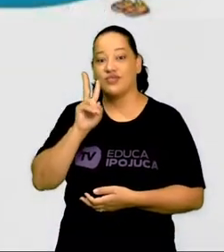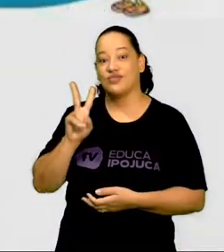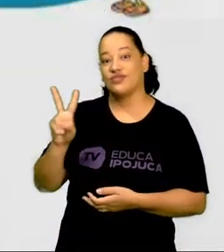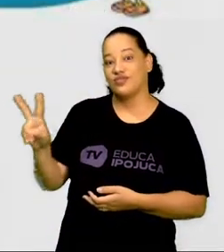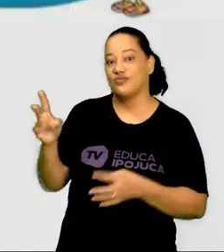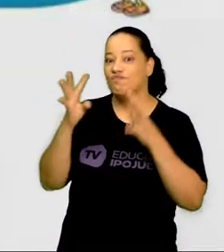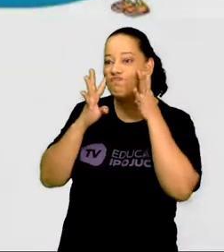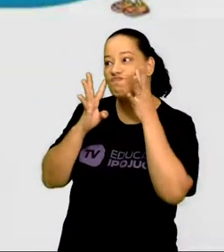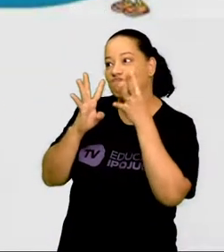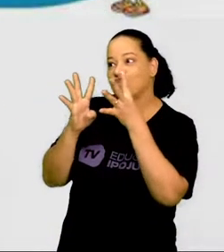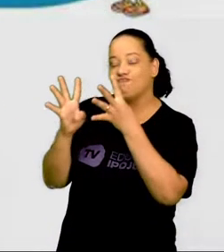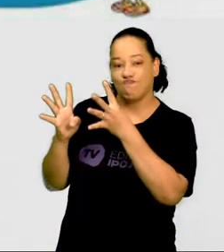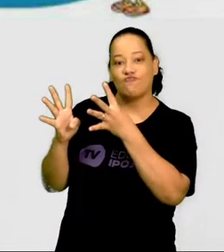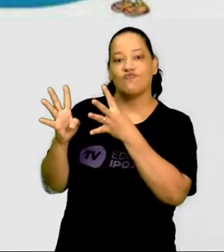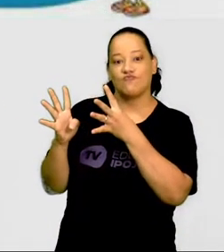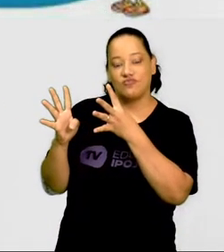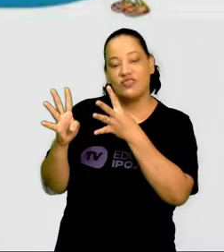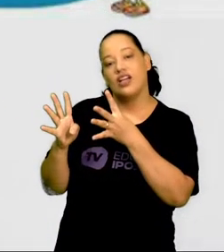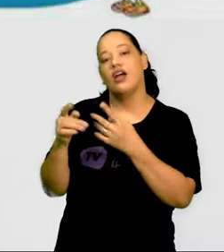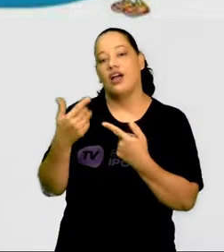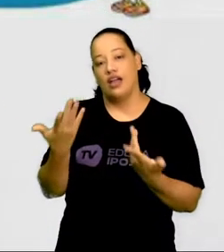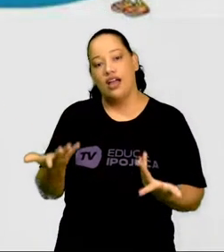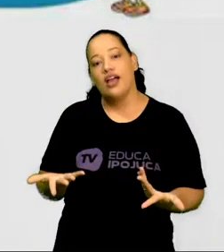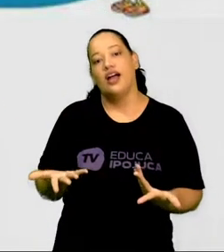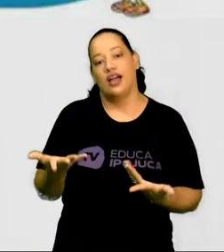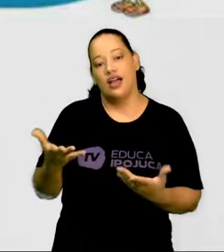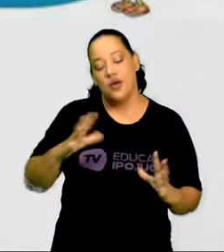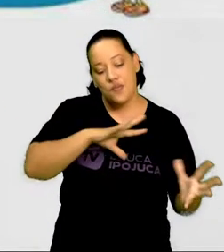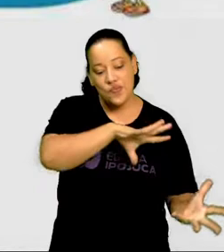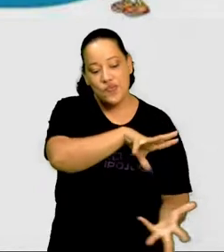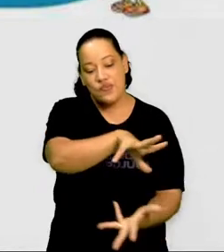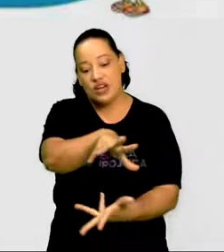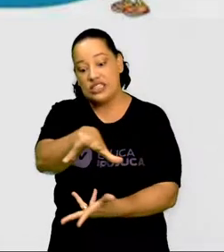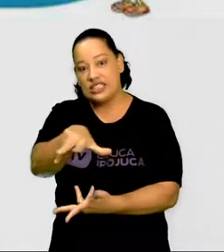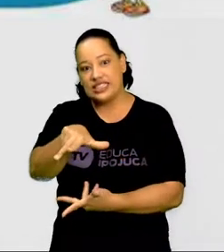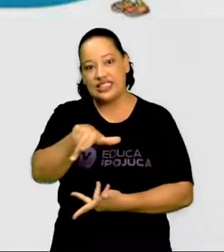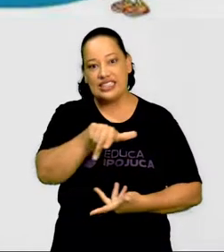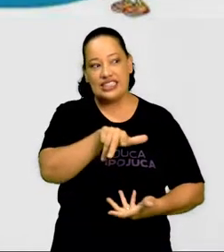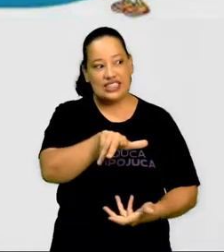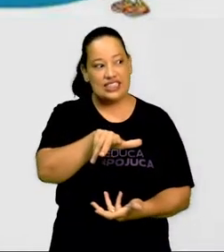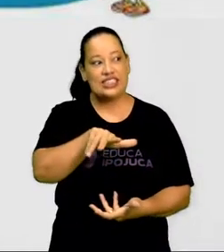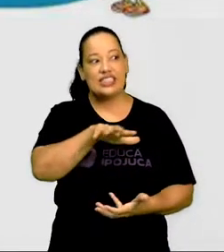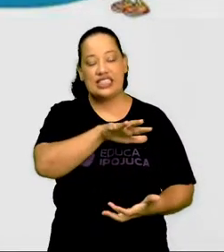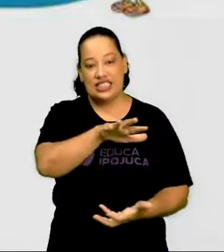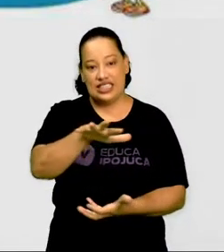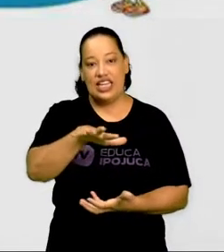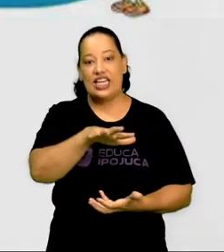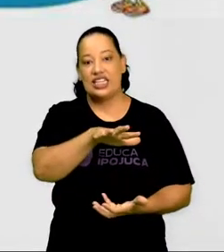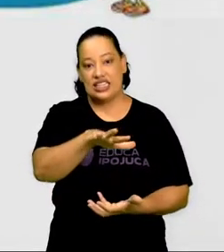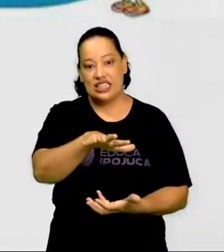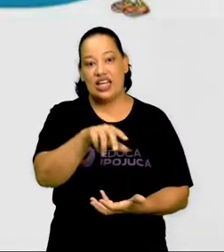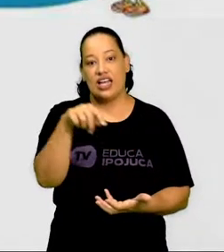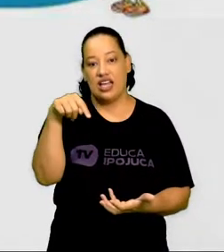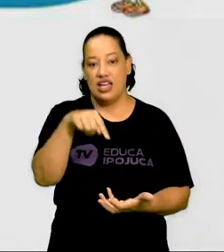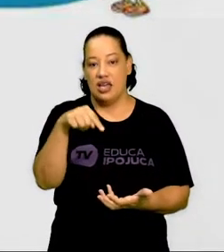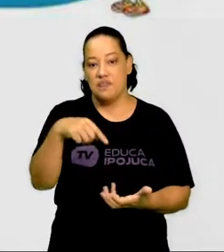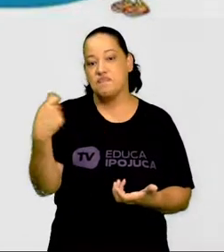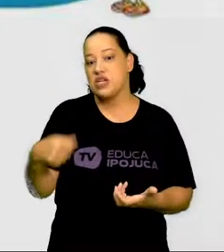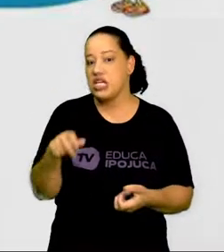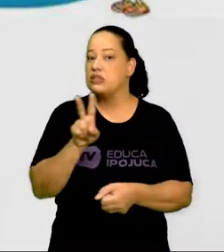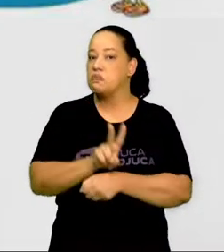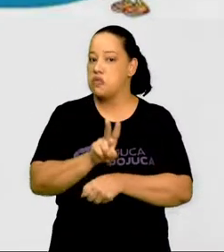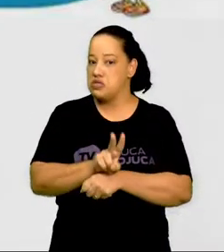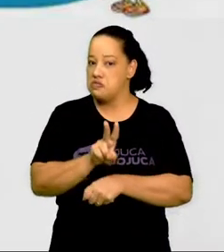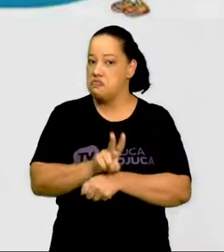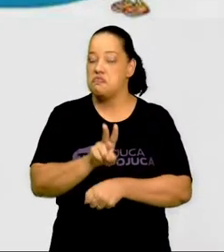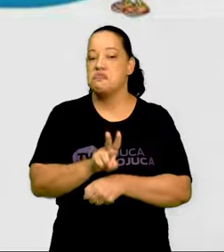essa atenção que o nosso planeta ele está nesse contexto aqui, ó, de preservação e